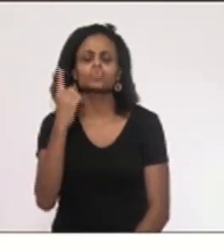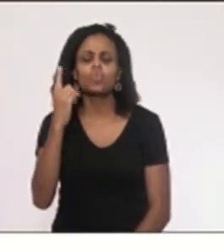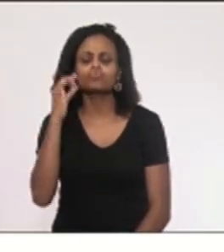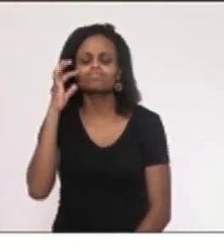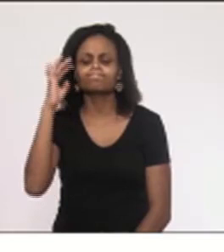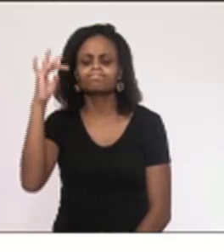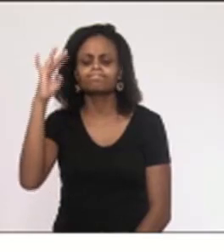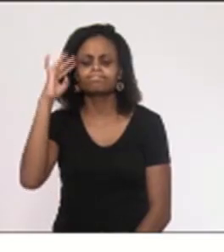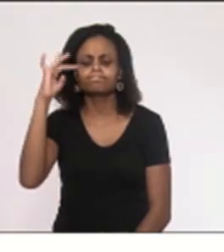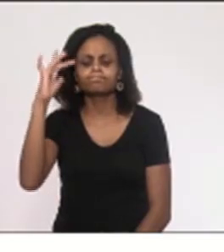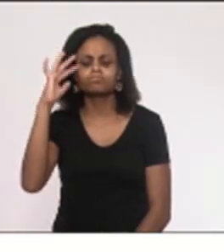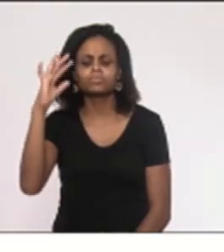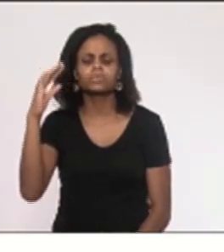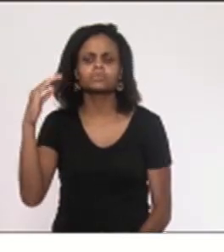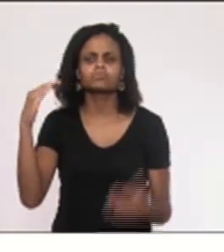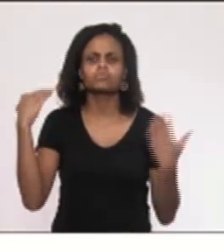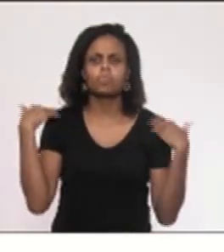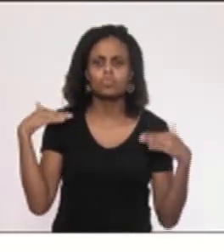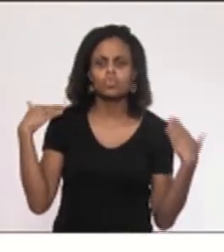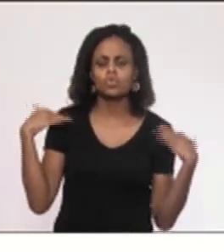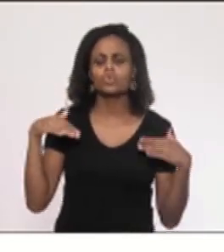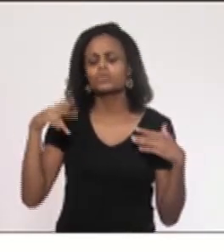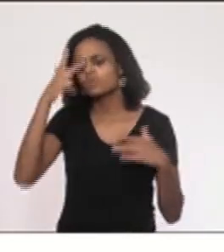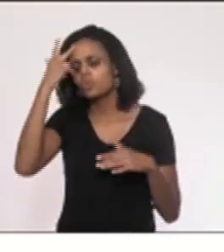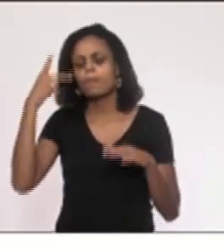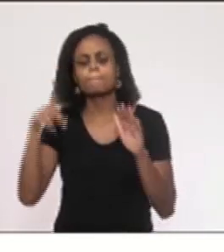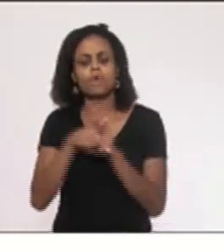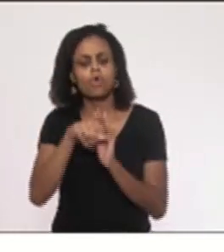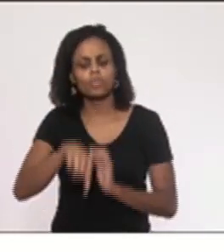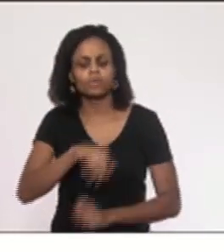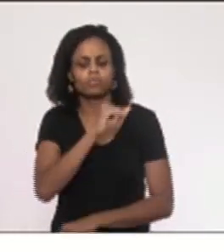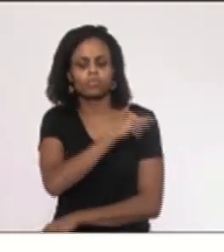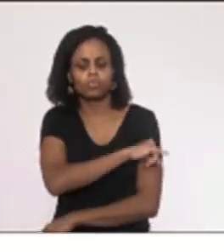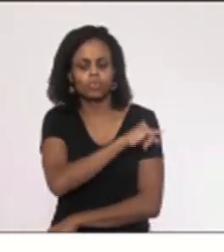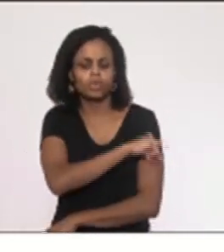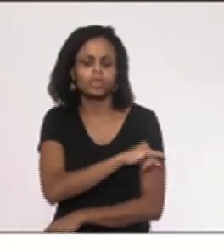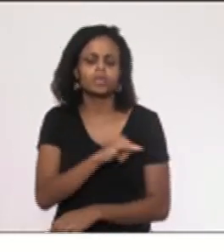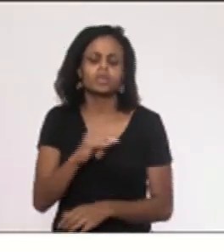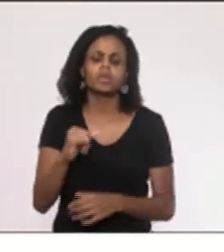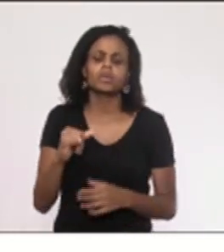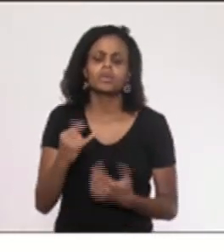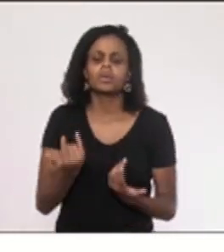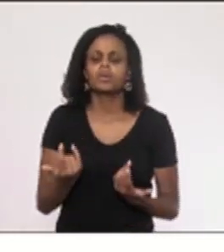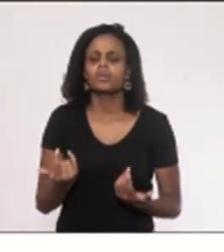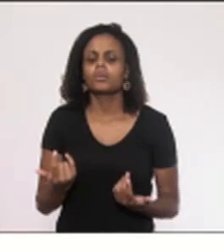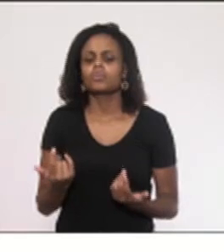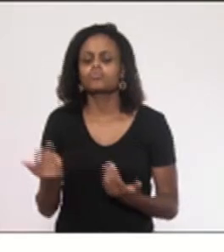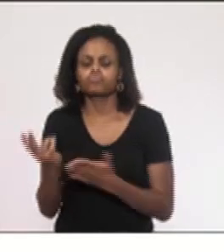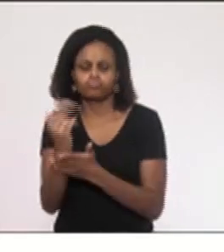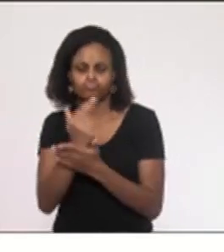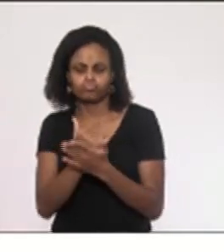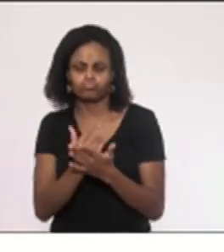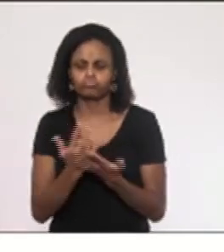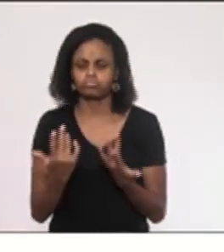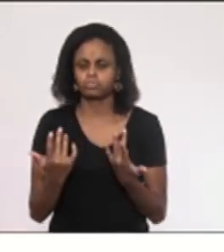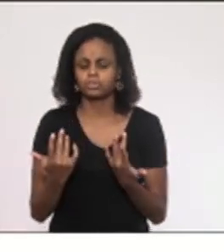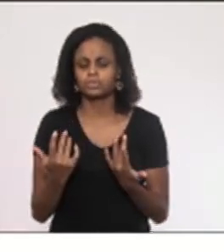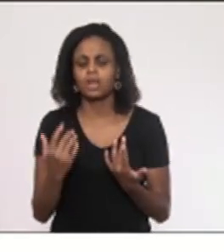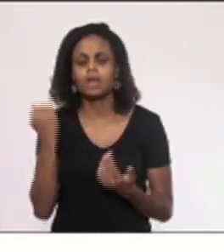pessoas, turistas, cidadãos do Rio de Janeiro, artistas, a